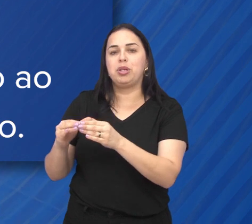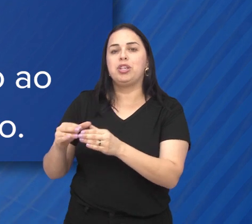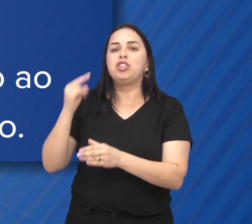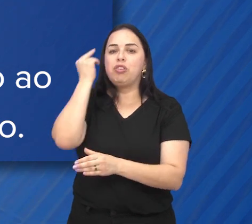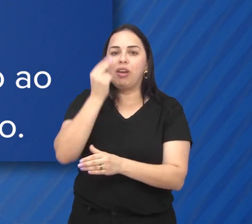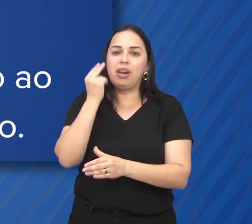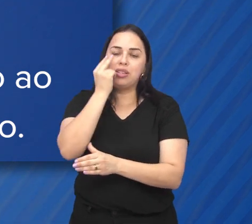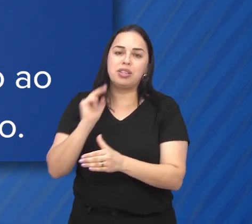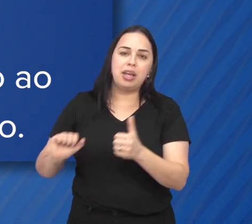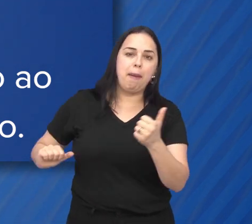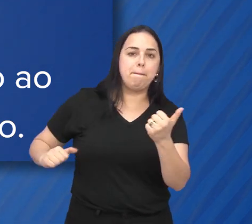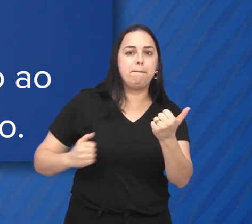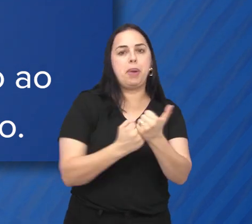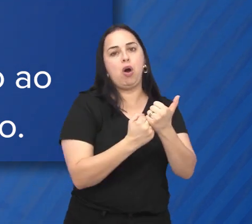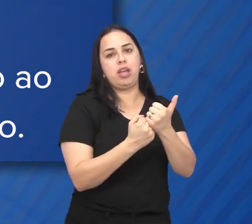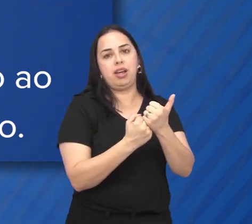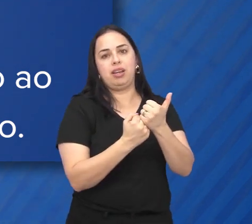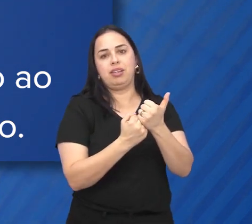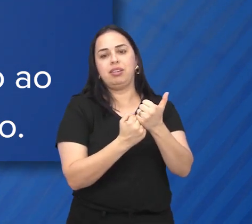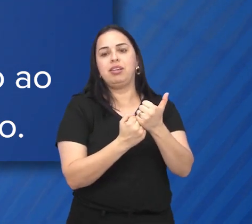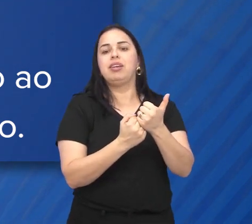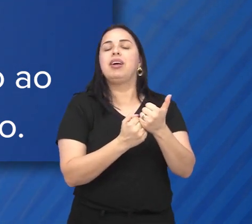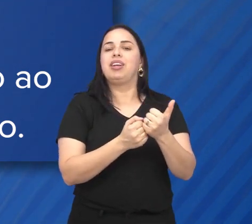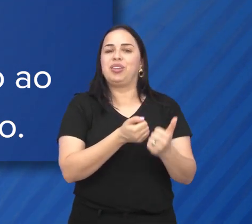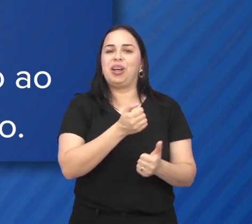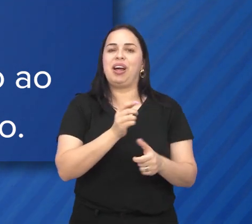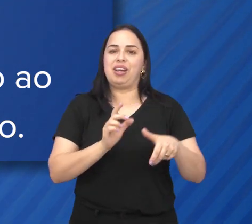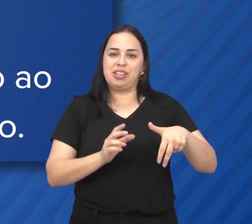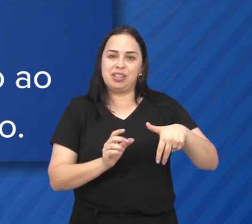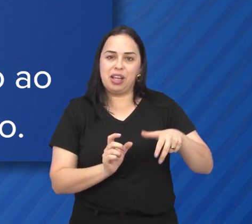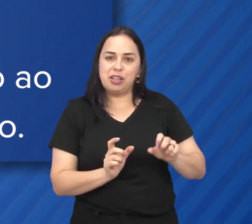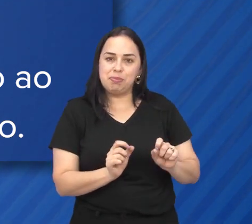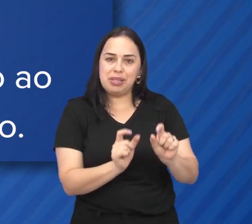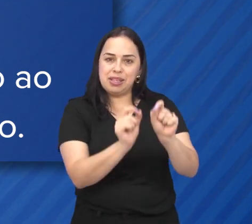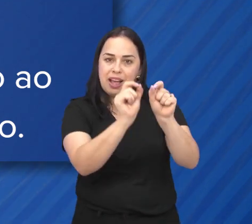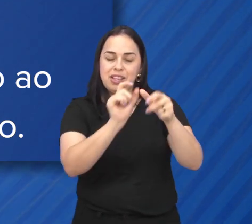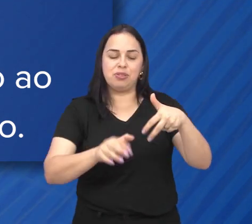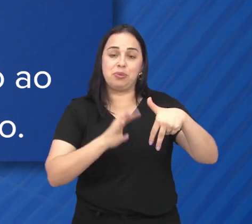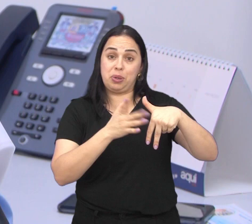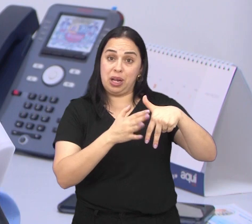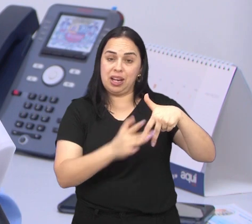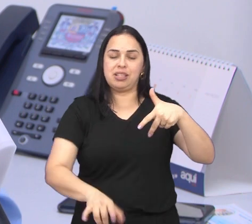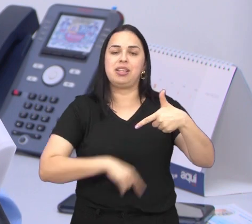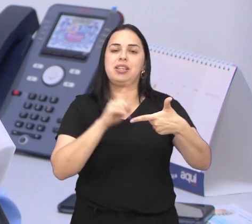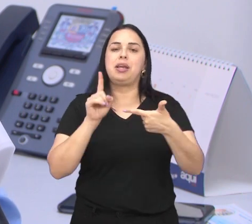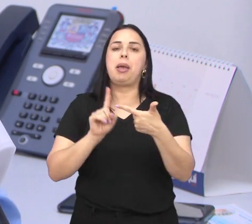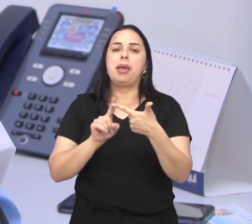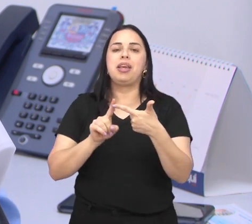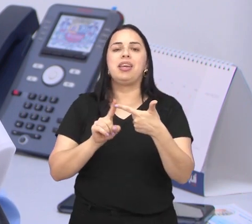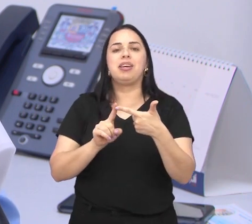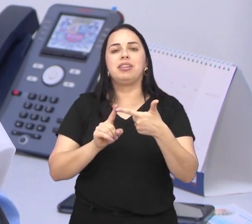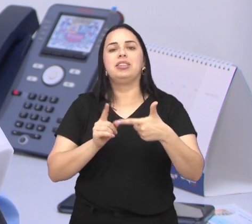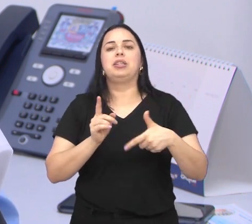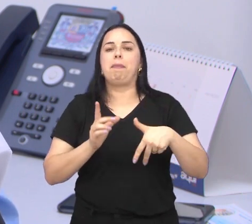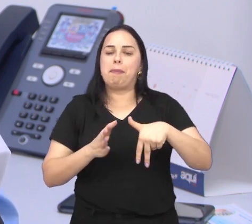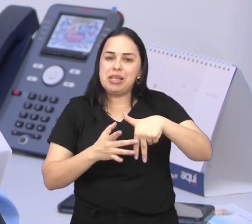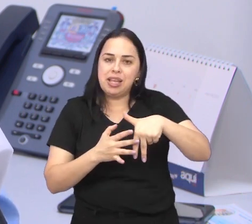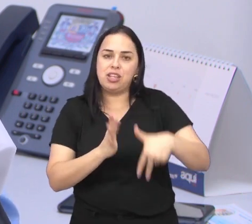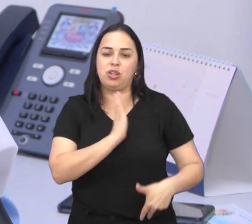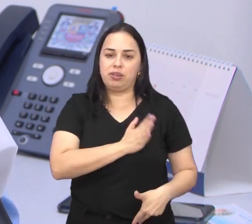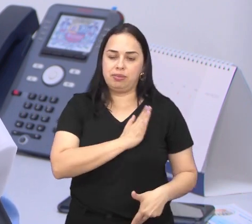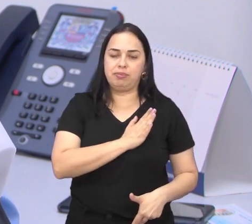também a Frente Parlamentar em apoio ao paciente oncológico e cardiológico. Vários vereadores